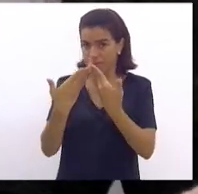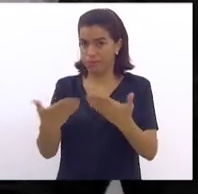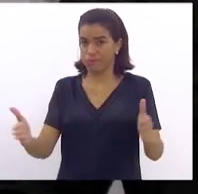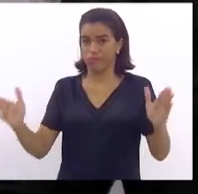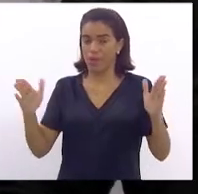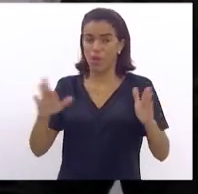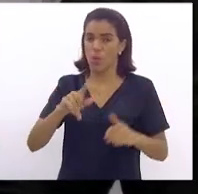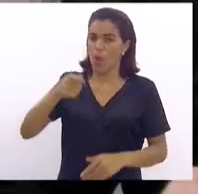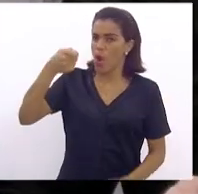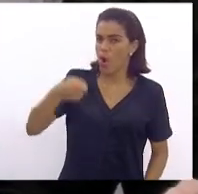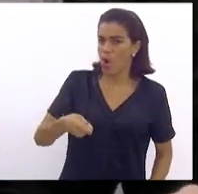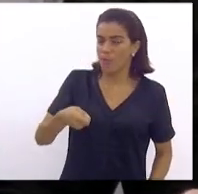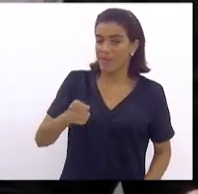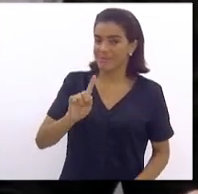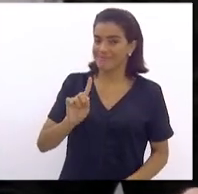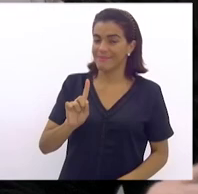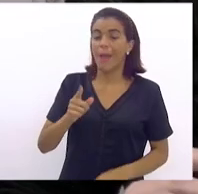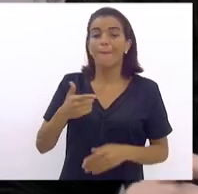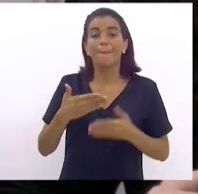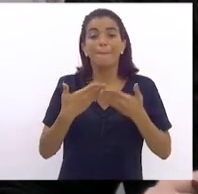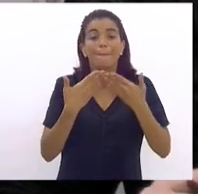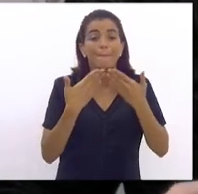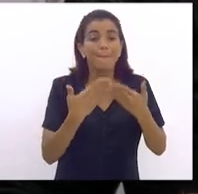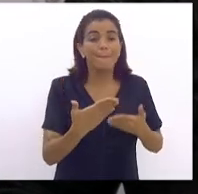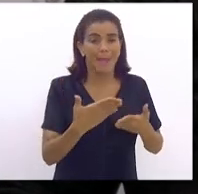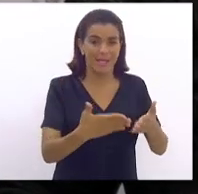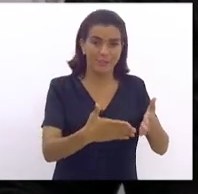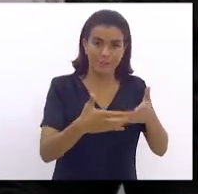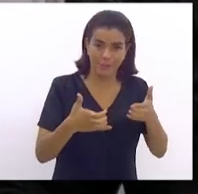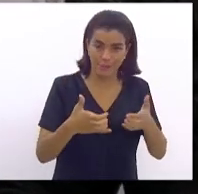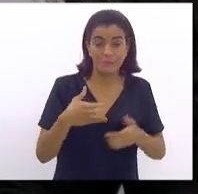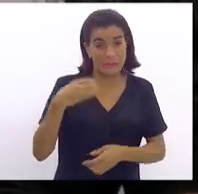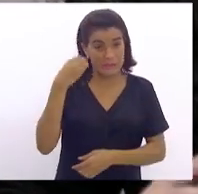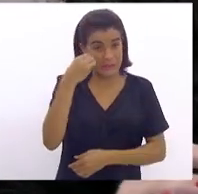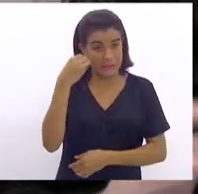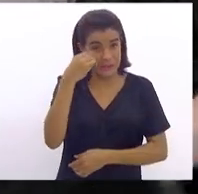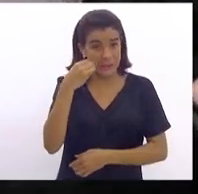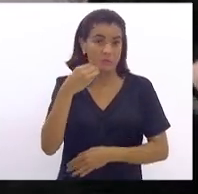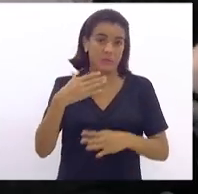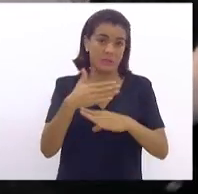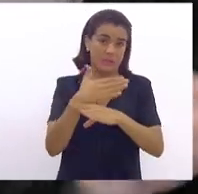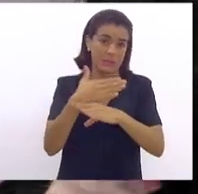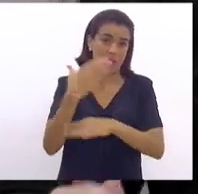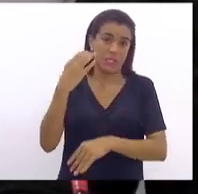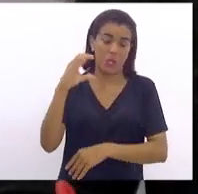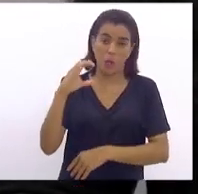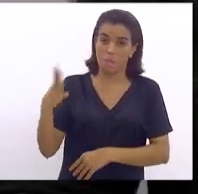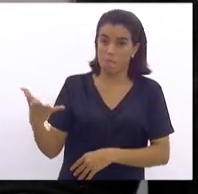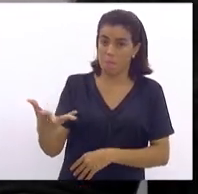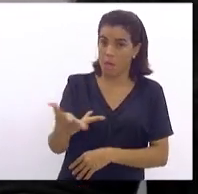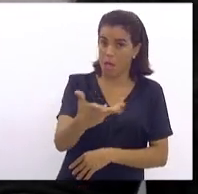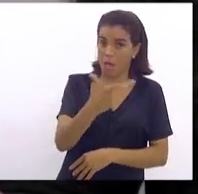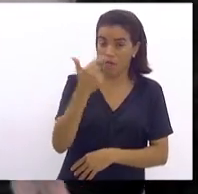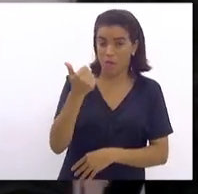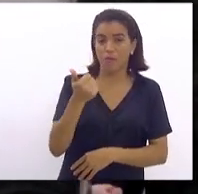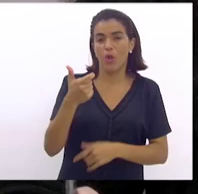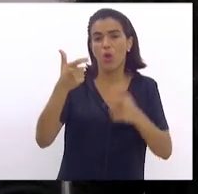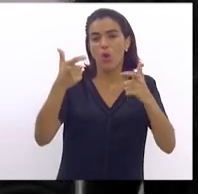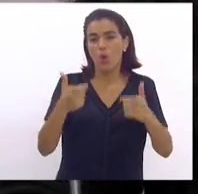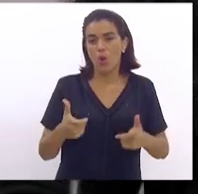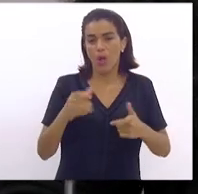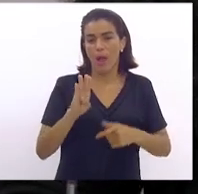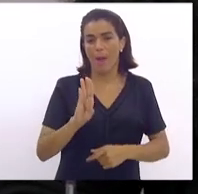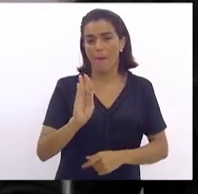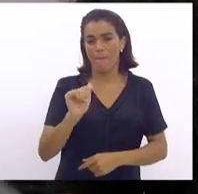não obriga, mas você pede. A experiência lá em Niterói tem sido extremamente exitosa. O Banco de Alimentos, que é o primeiro banco público